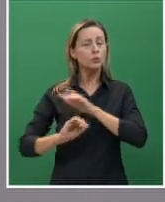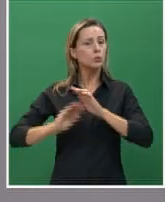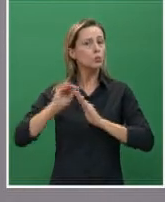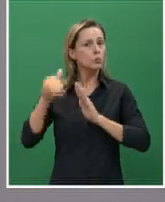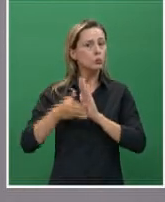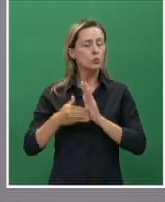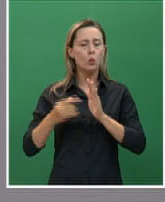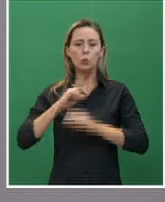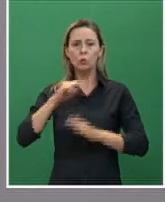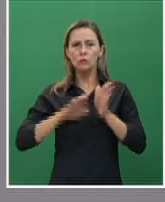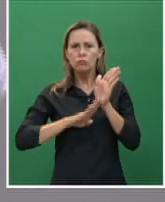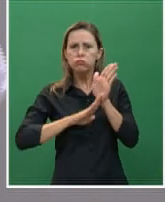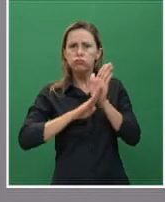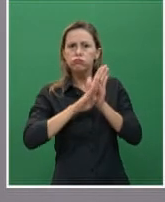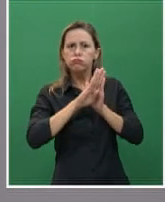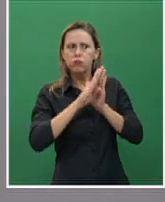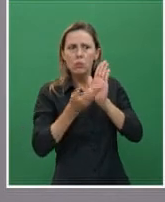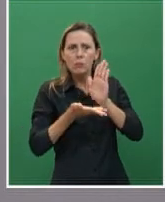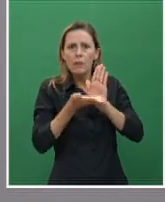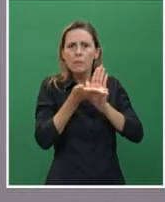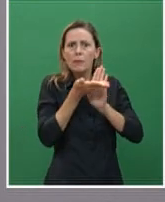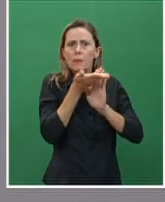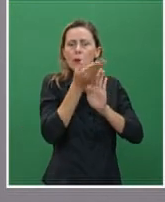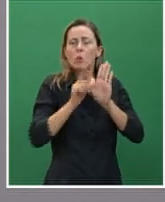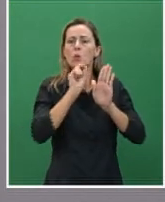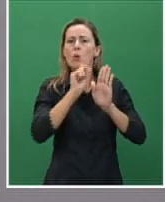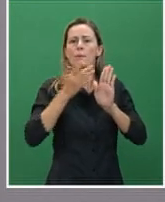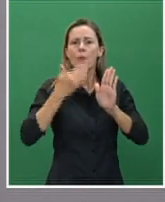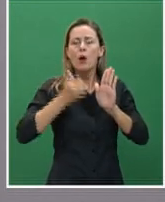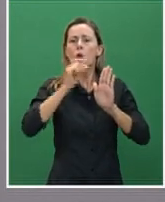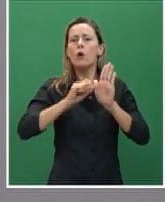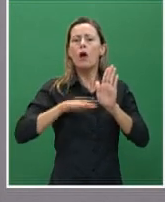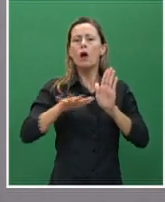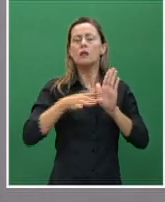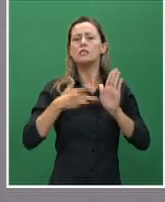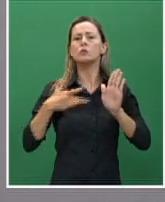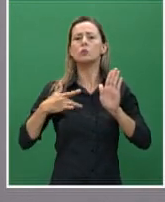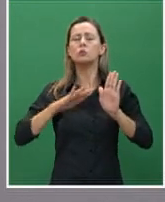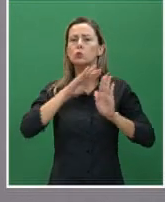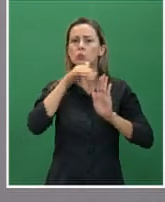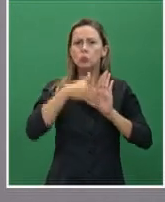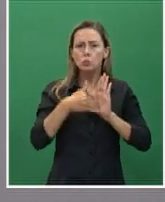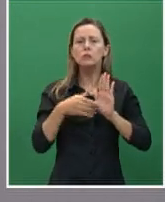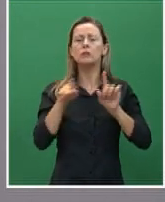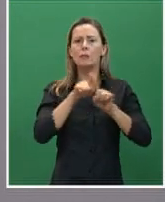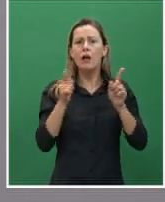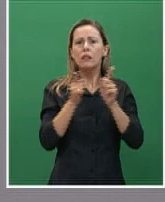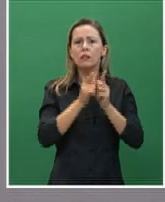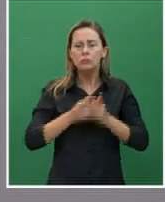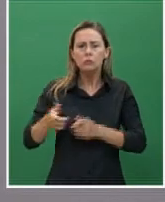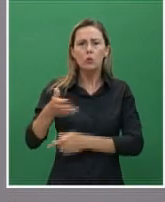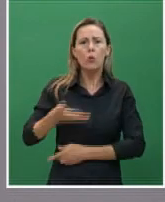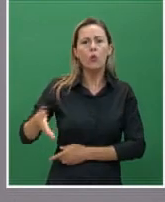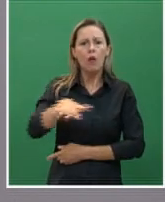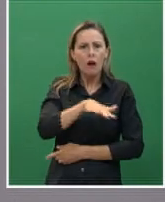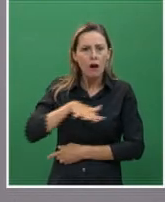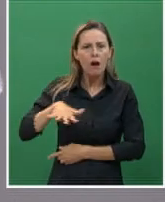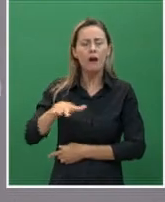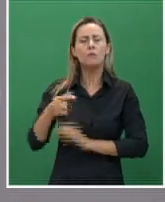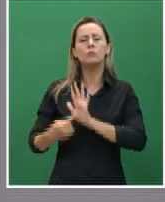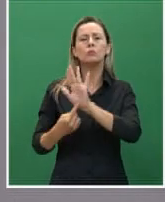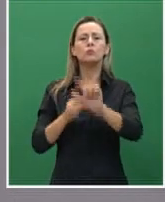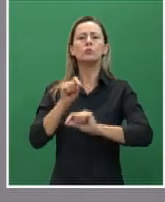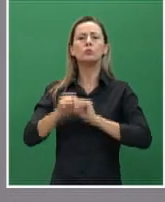índices inclusive de saúde e de verminoses índices de algumas contaminações nas áreas atendidas reduziu bastante o que